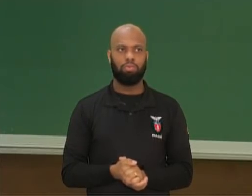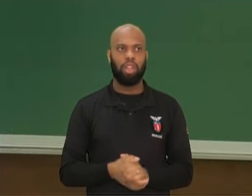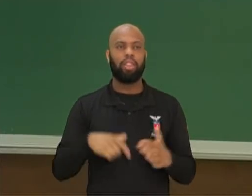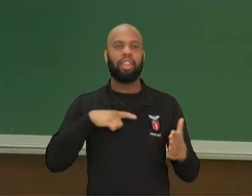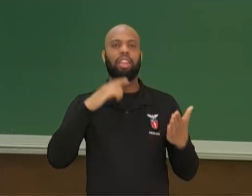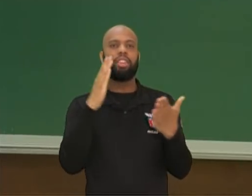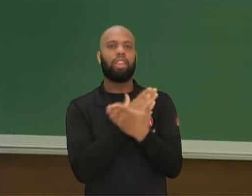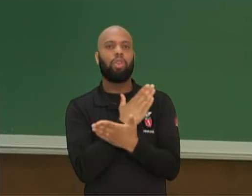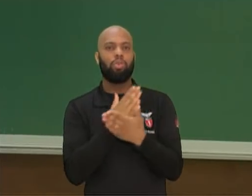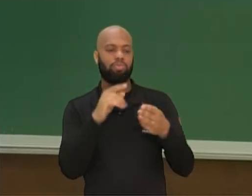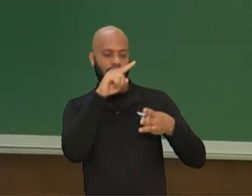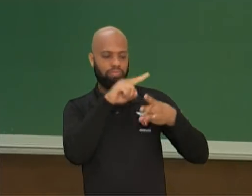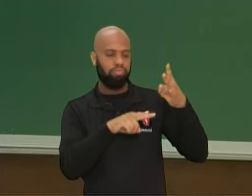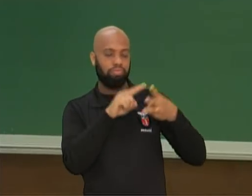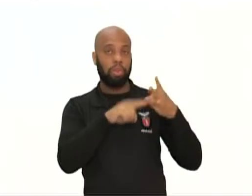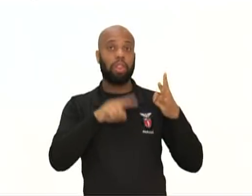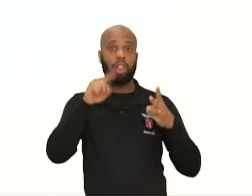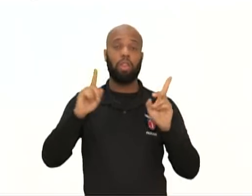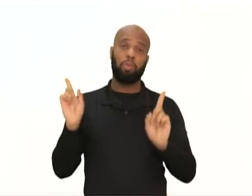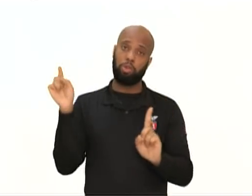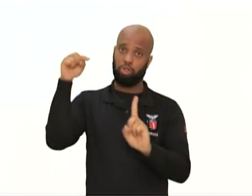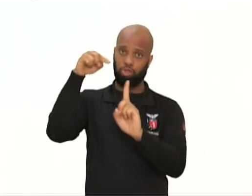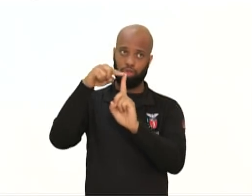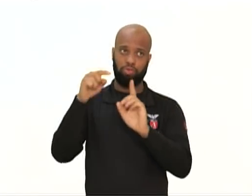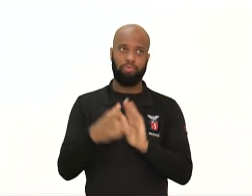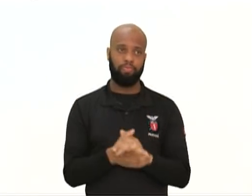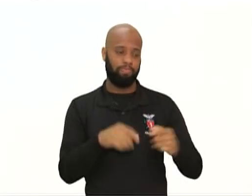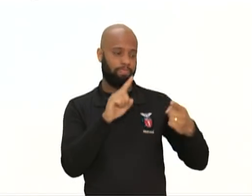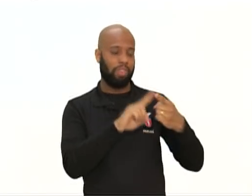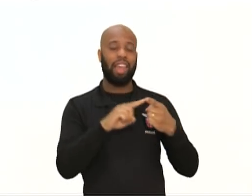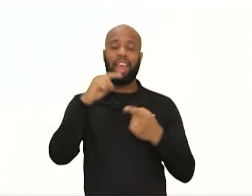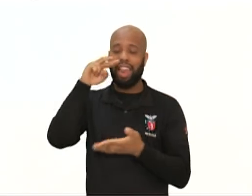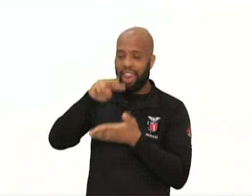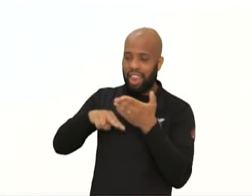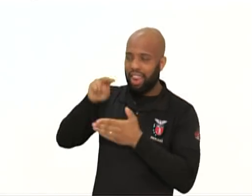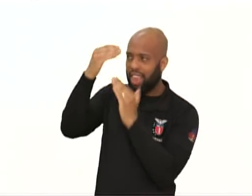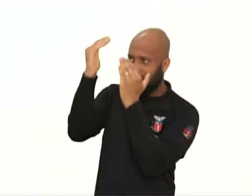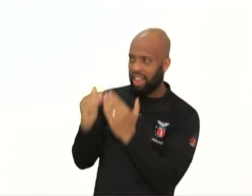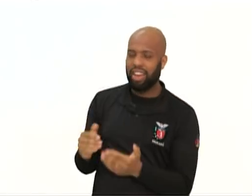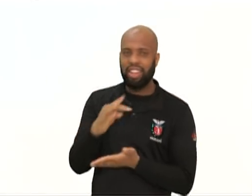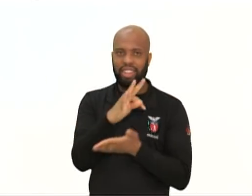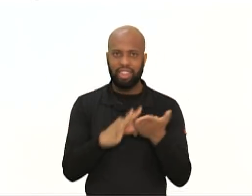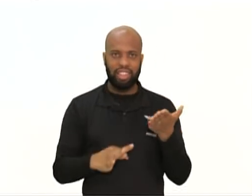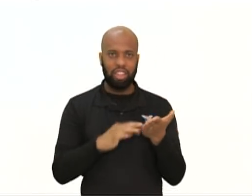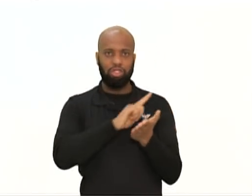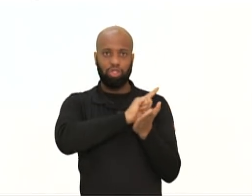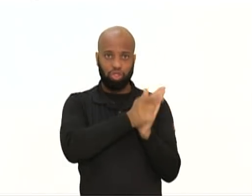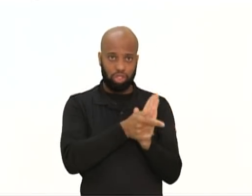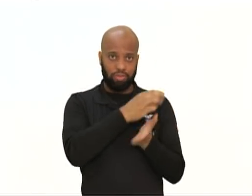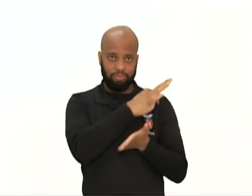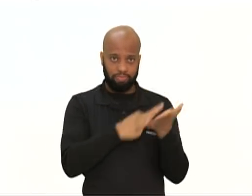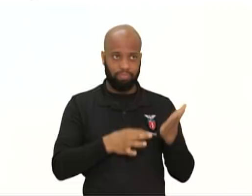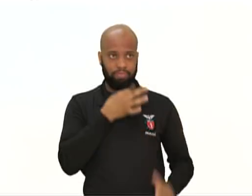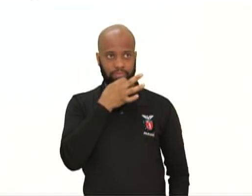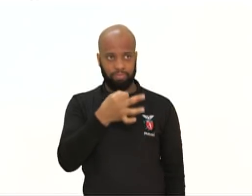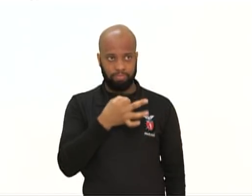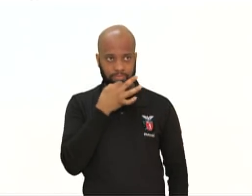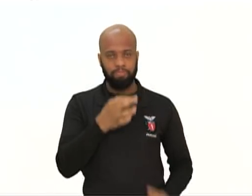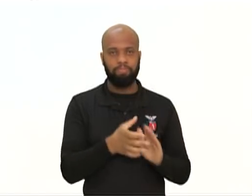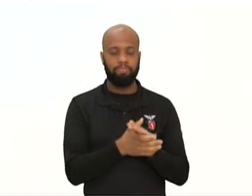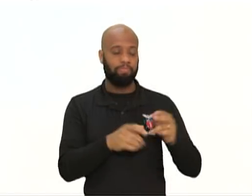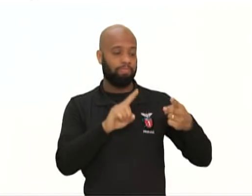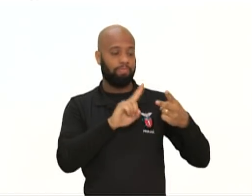Temos alguns objetivos nessa aula, ok? Ler e analisar texto do gênero artigo de opinião é o que vamos